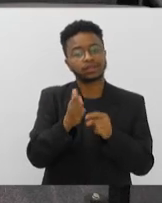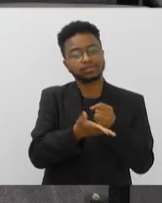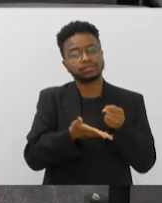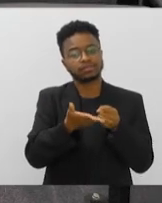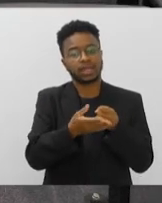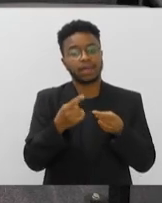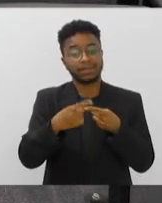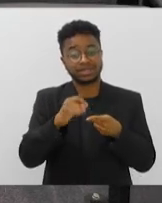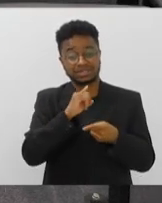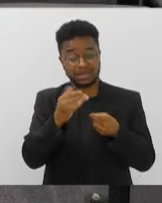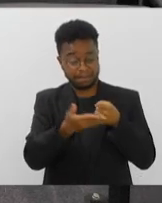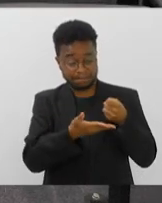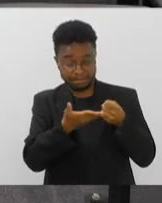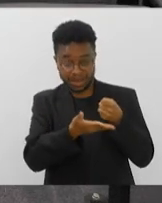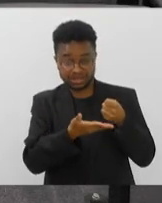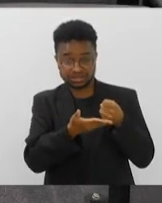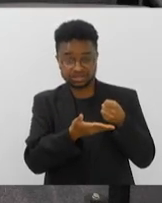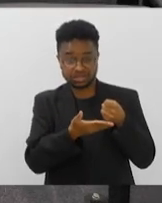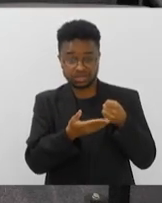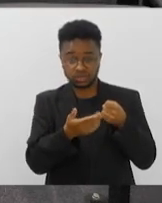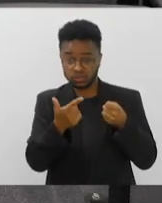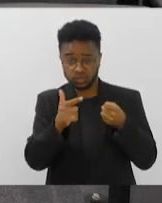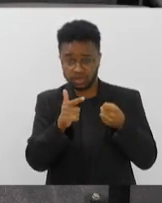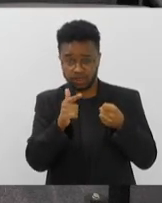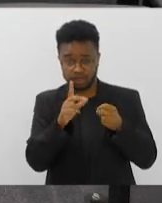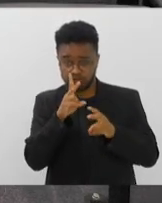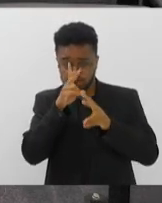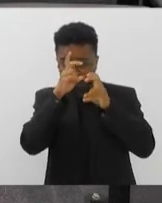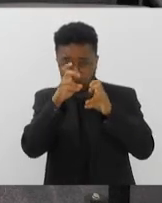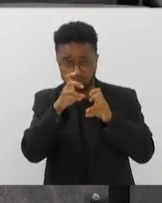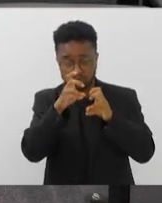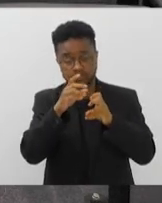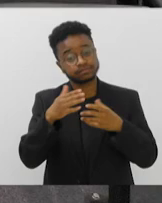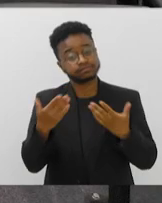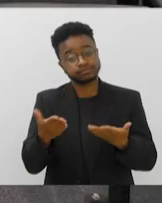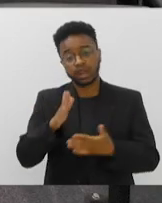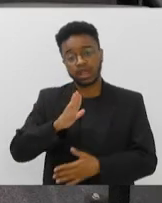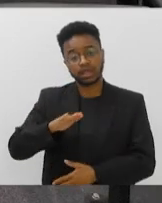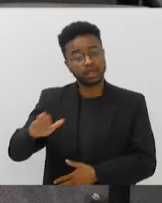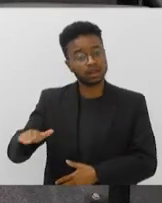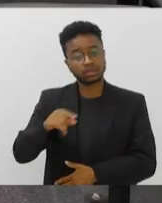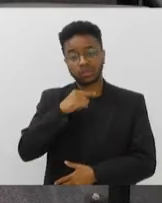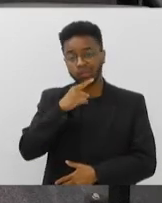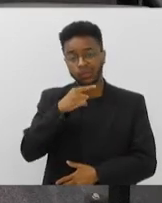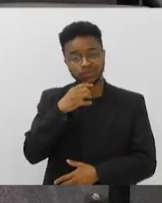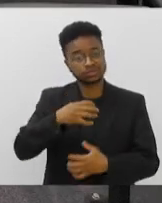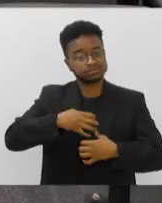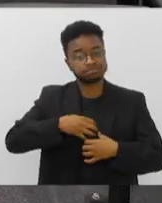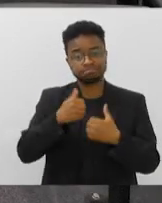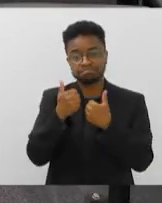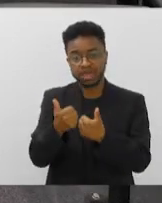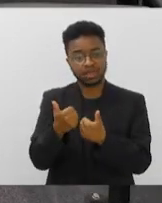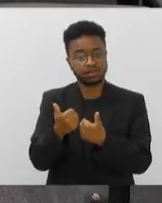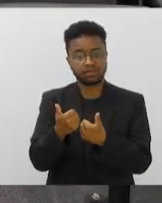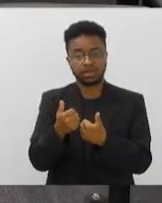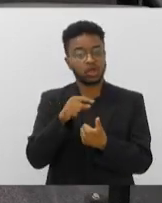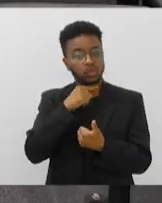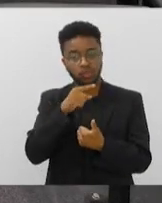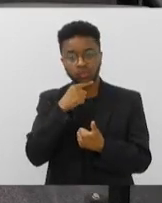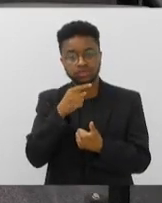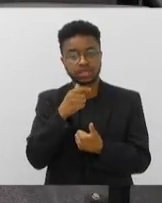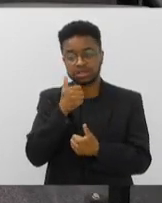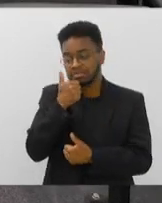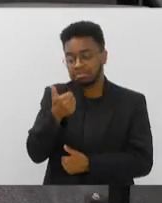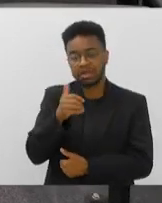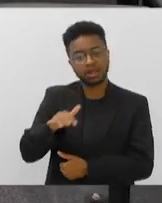se a base ela não tiver fortalecida essa criança não vai estar bem ela não vai bem na educação